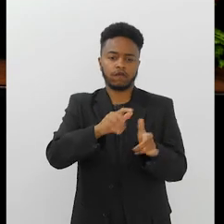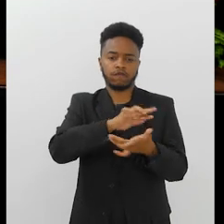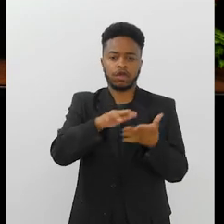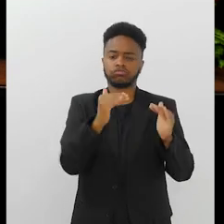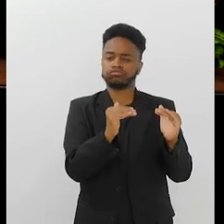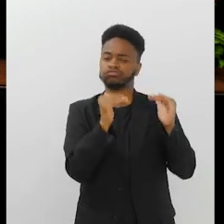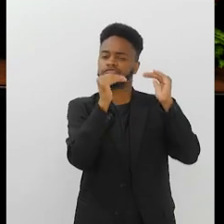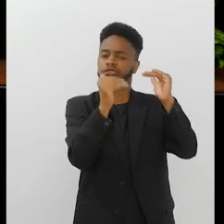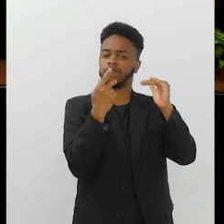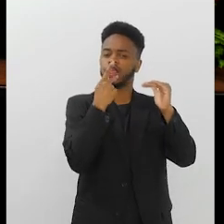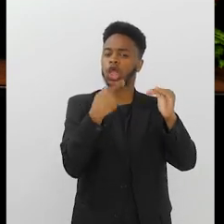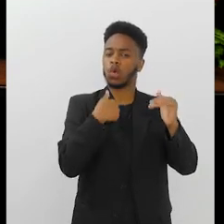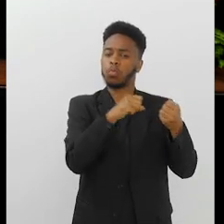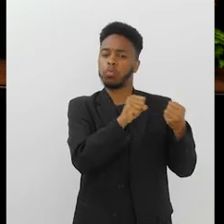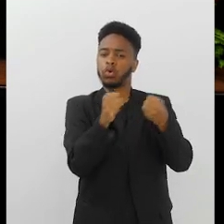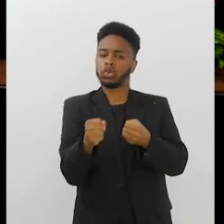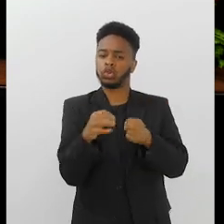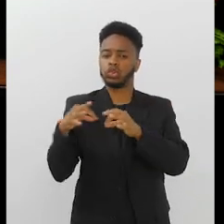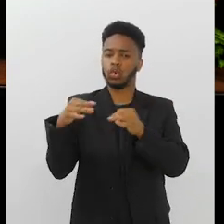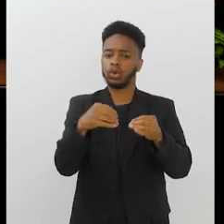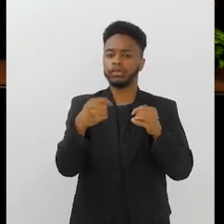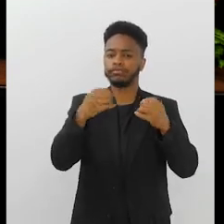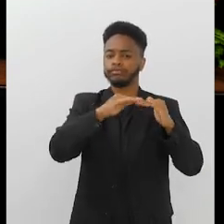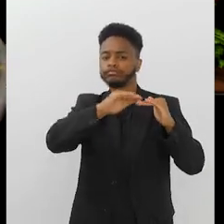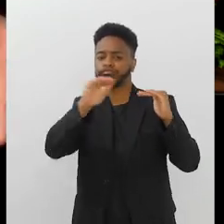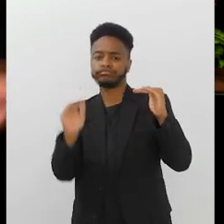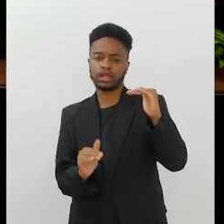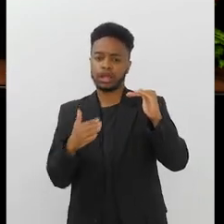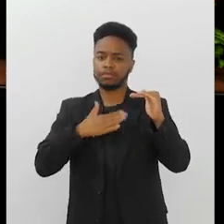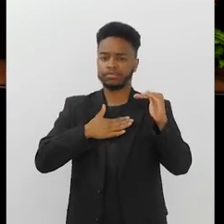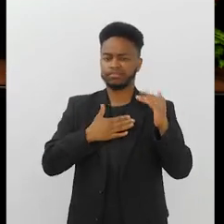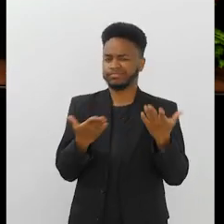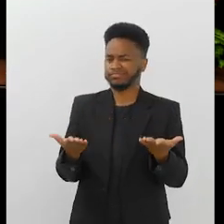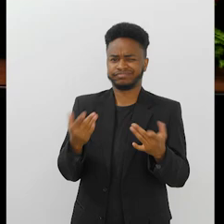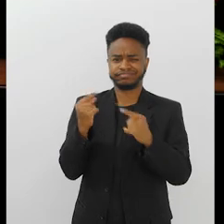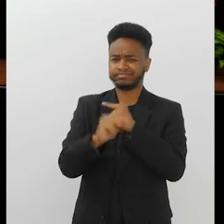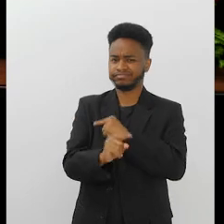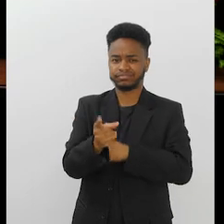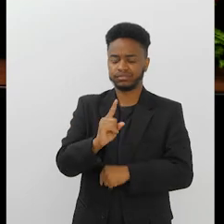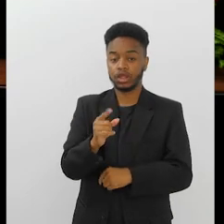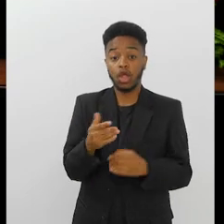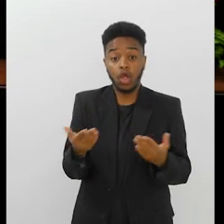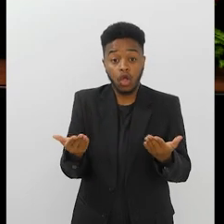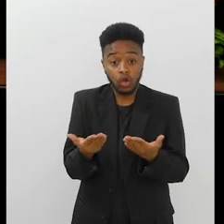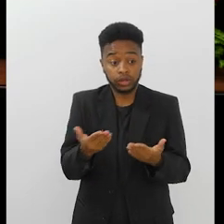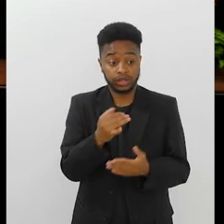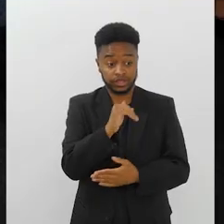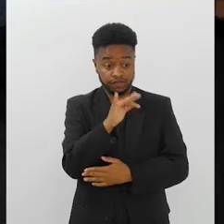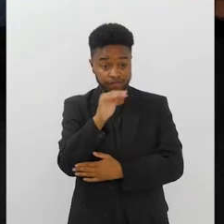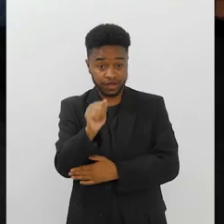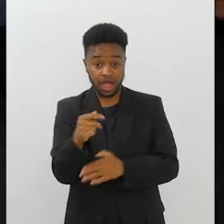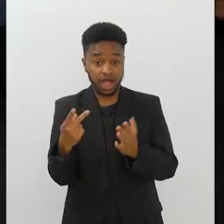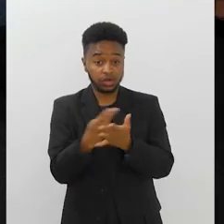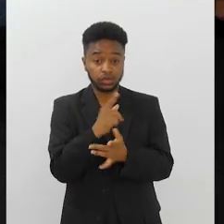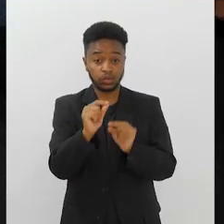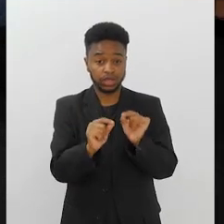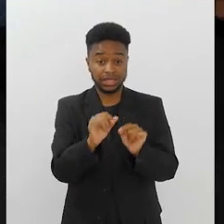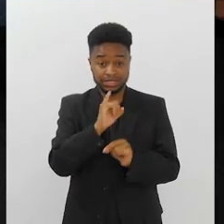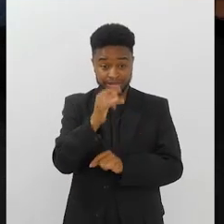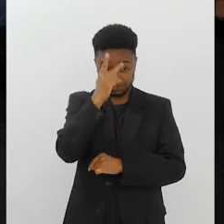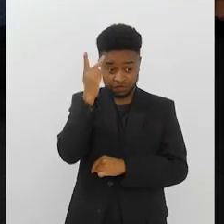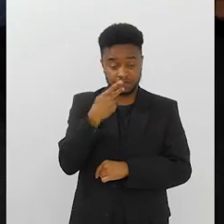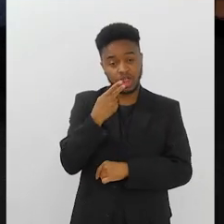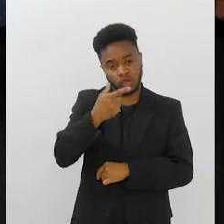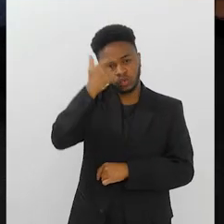grandes poderosos Babalú que todo mundo tem que est ali embaixo hoje o ifá se tornou assim quando a pessoa diz que